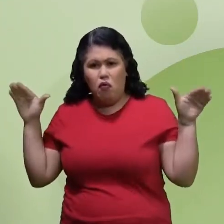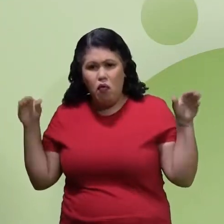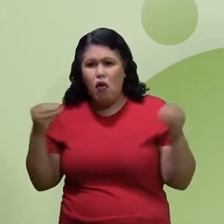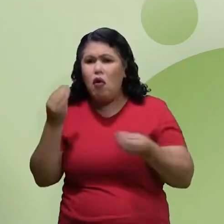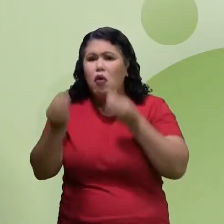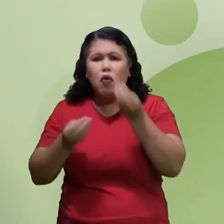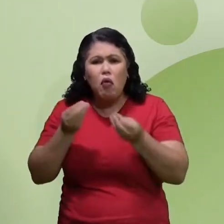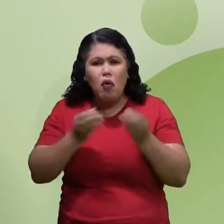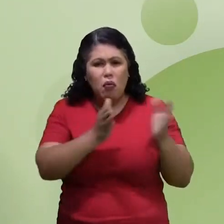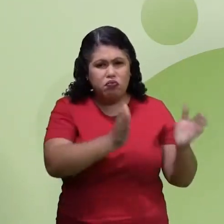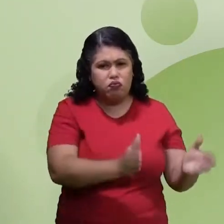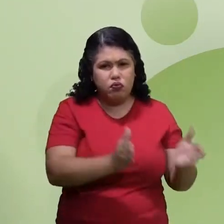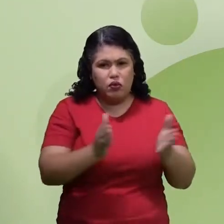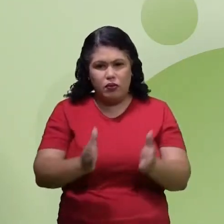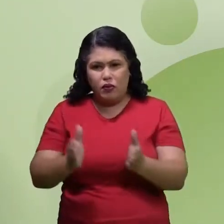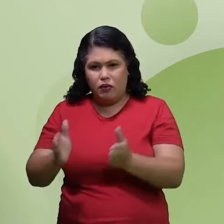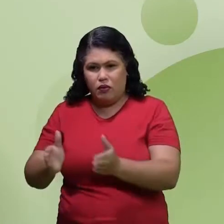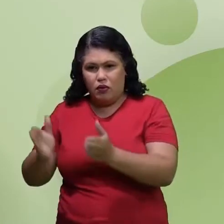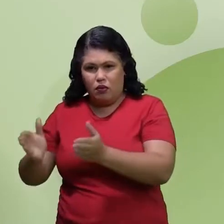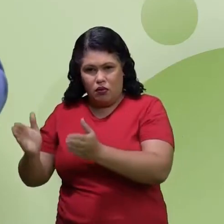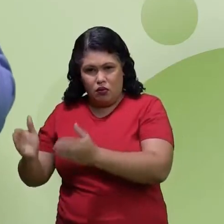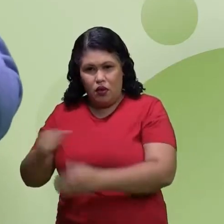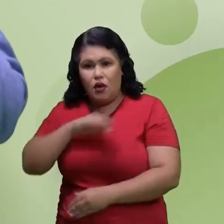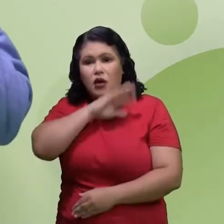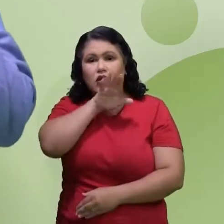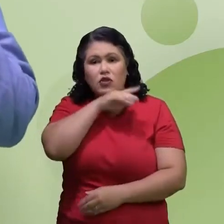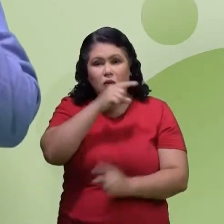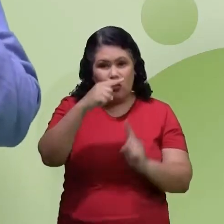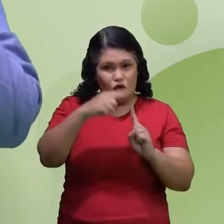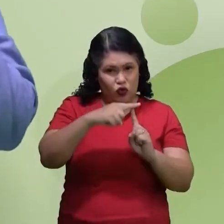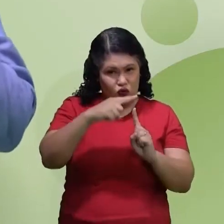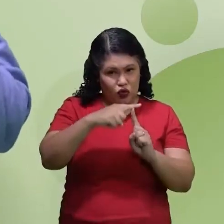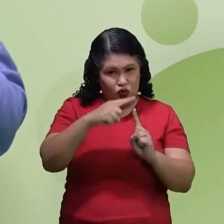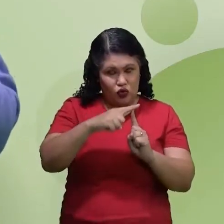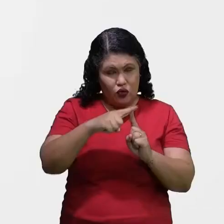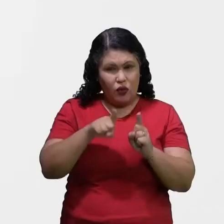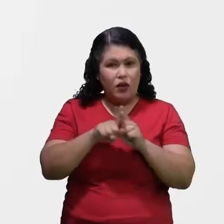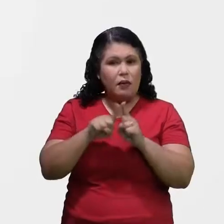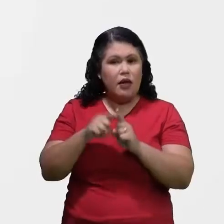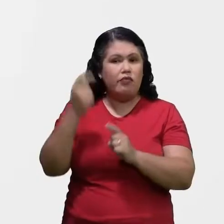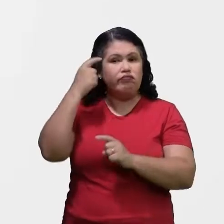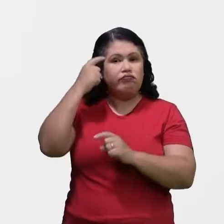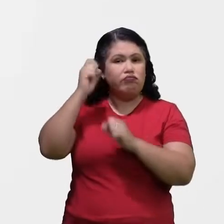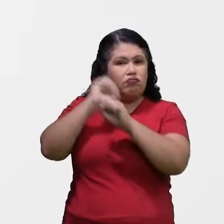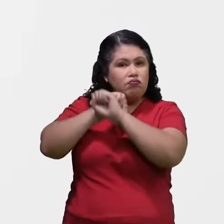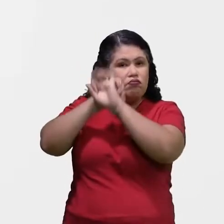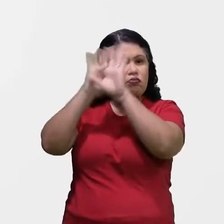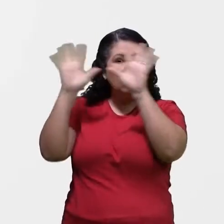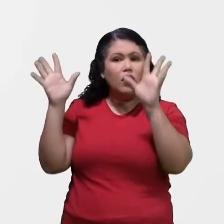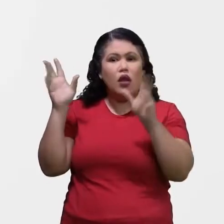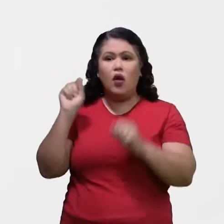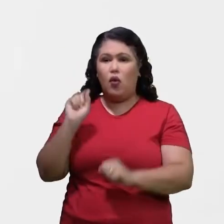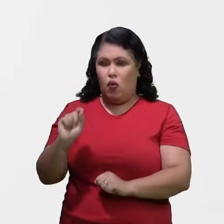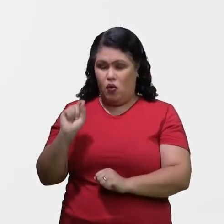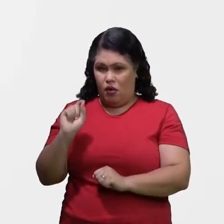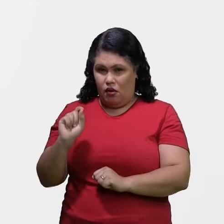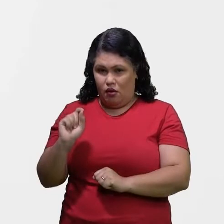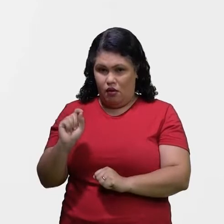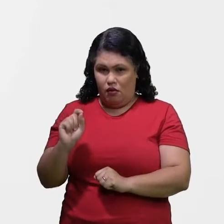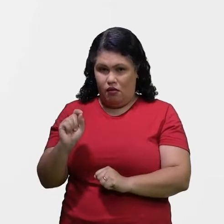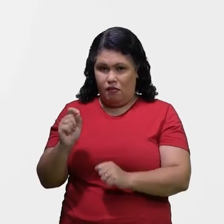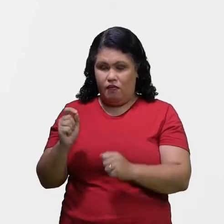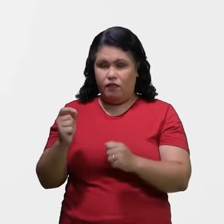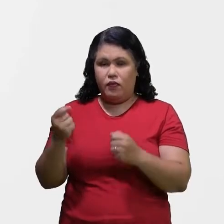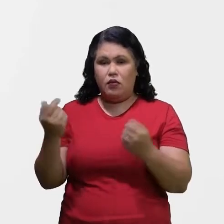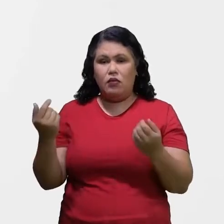mesmo. E para clarear mais o pensamento nosso científico, né, que é a questão do letramento científico,